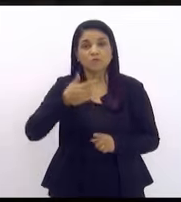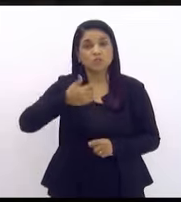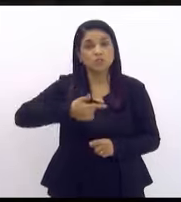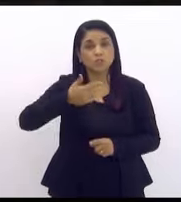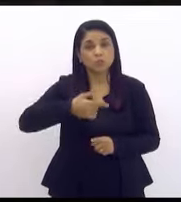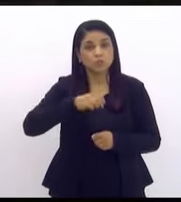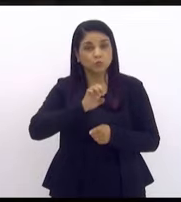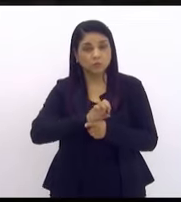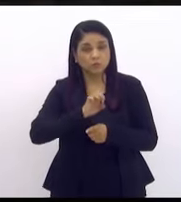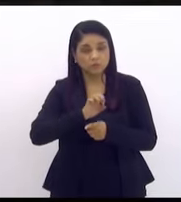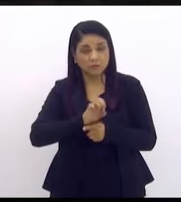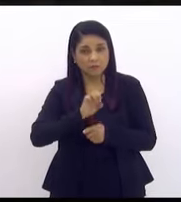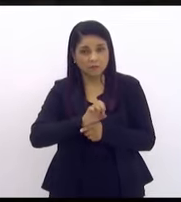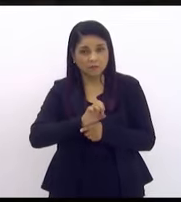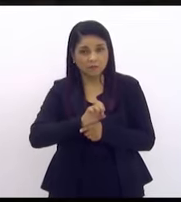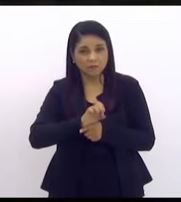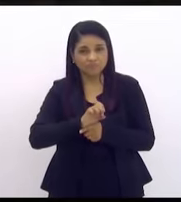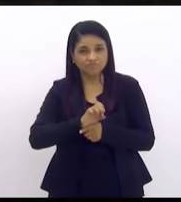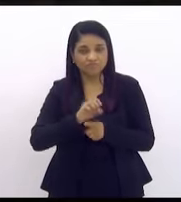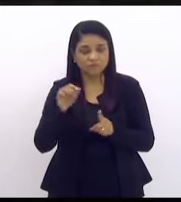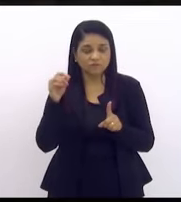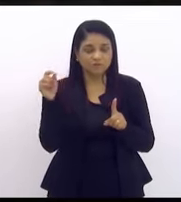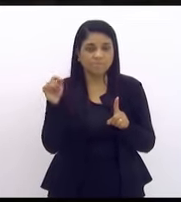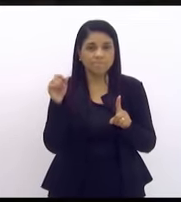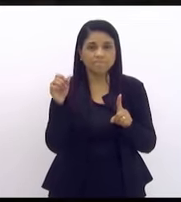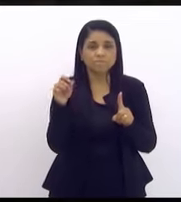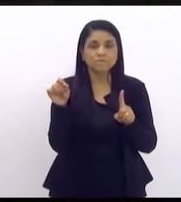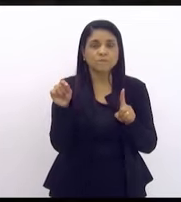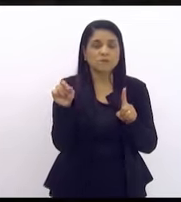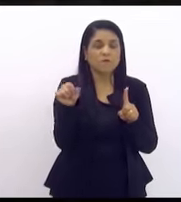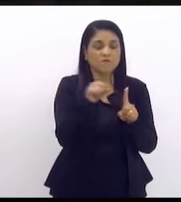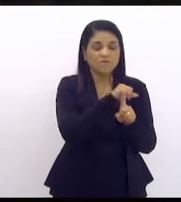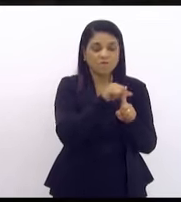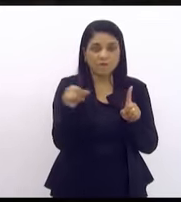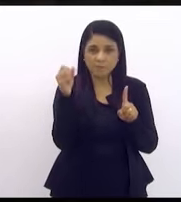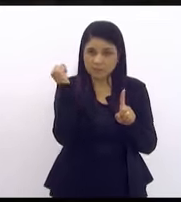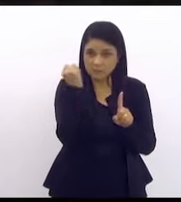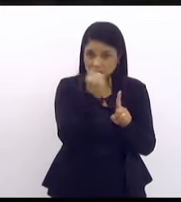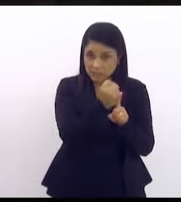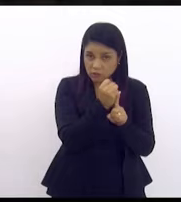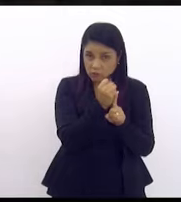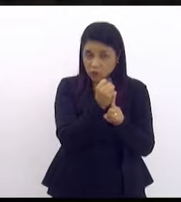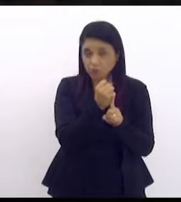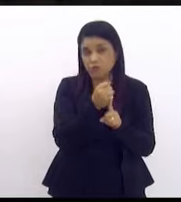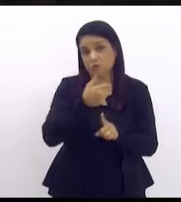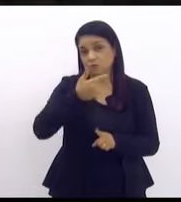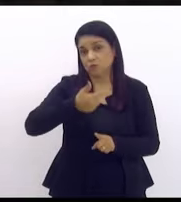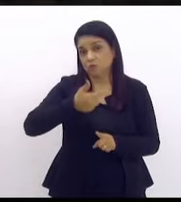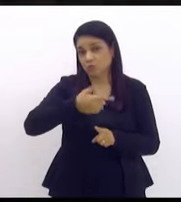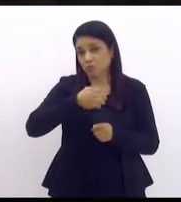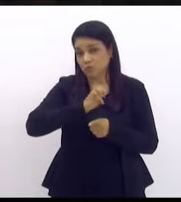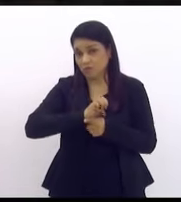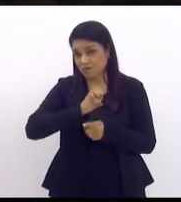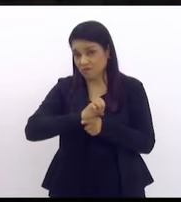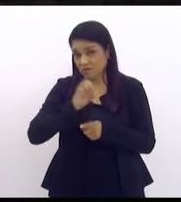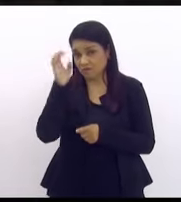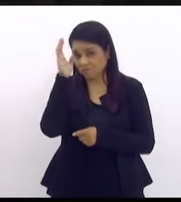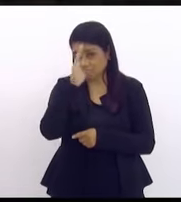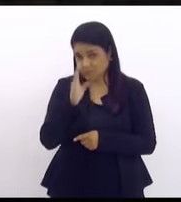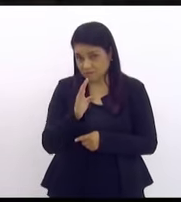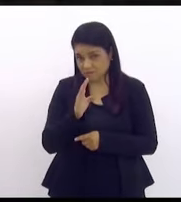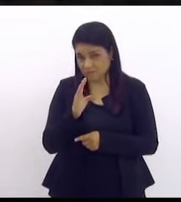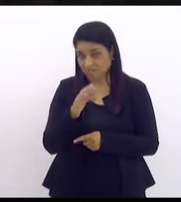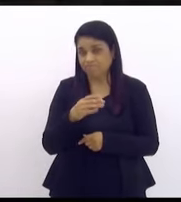estado com maior índice de feminicídio, o que a gente vê como resposta da política pública é a redução